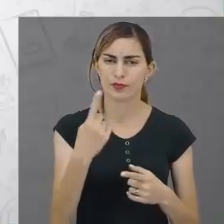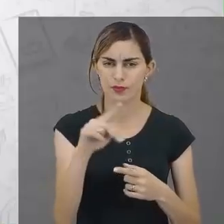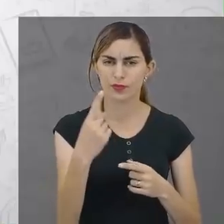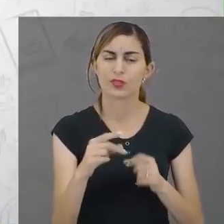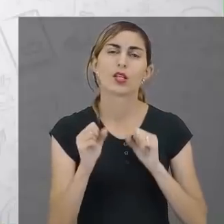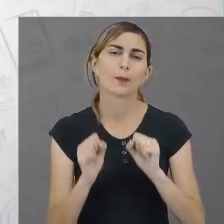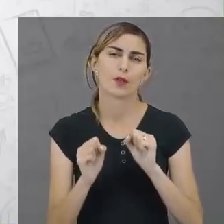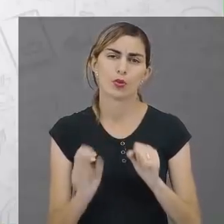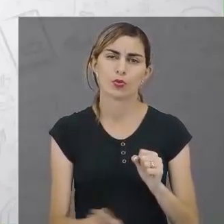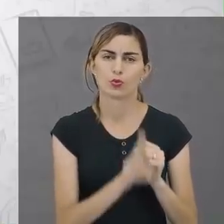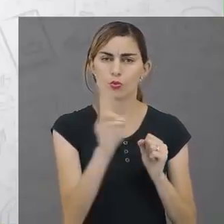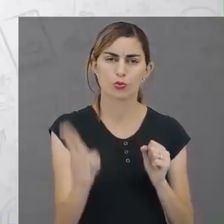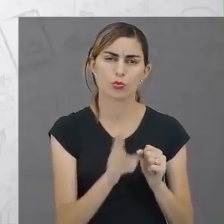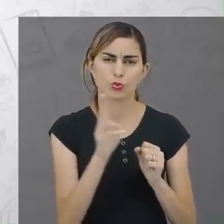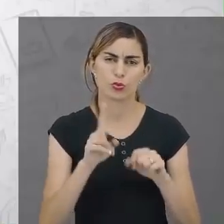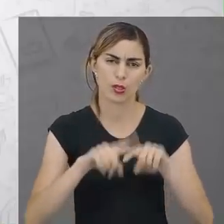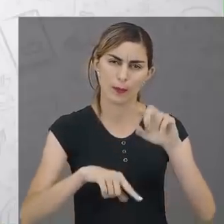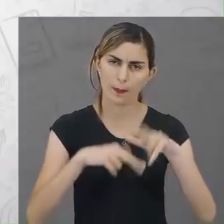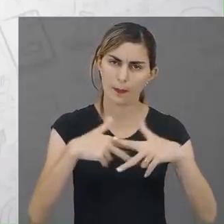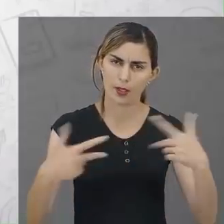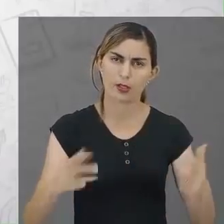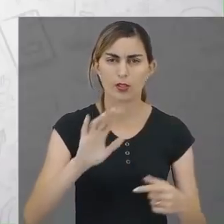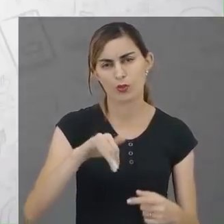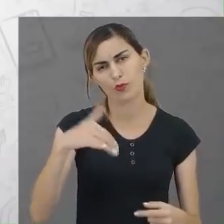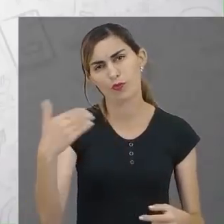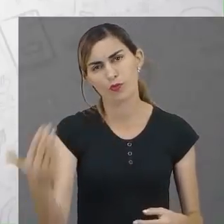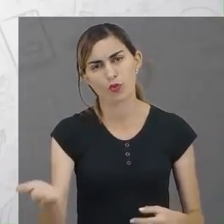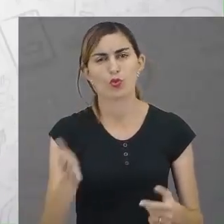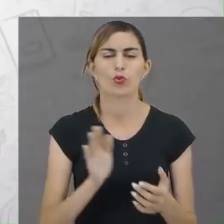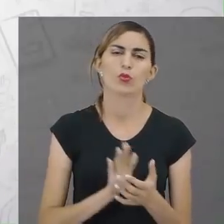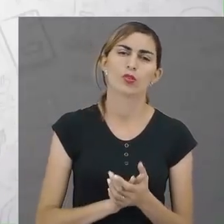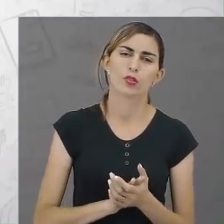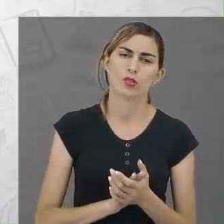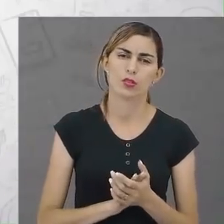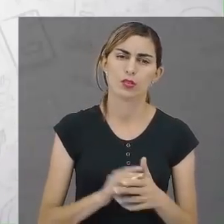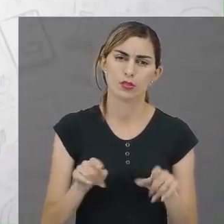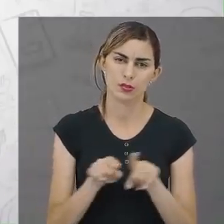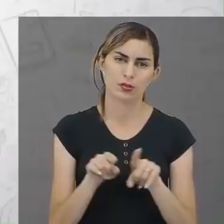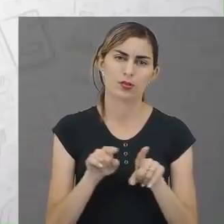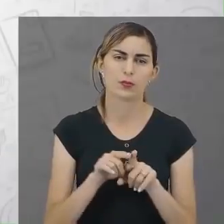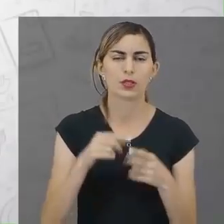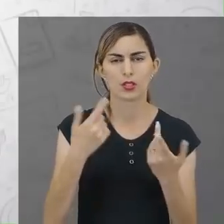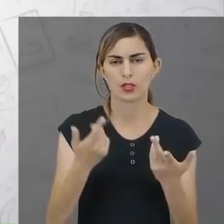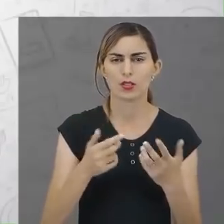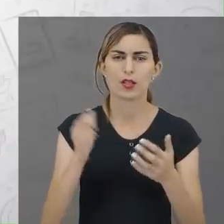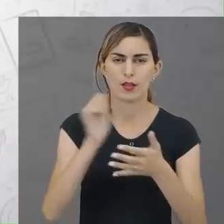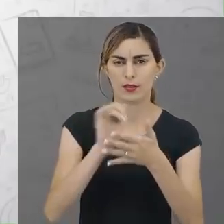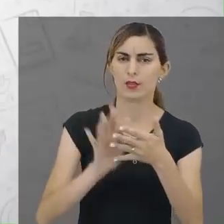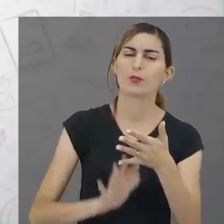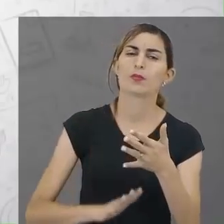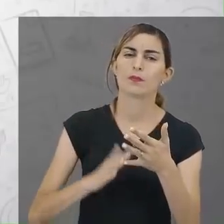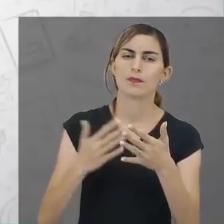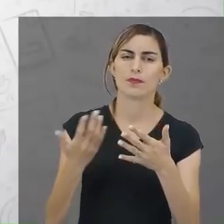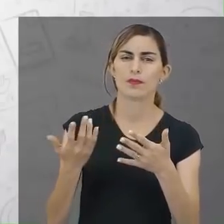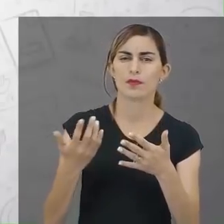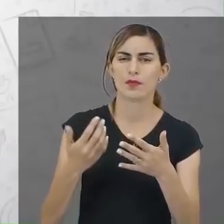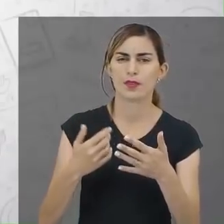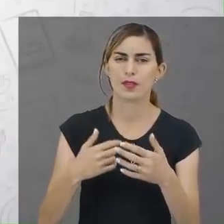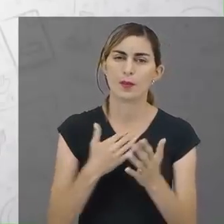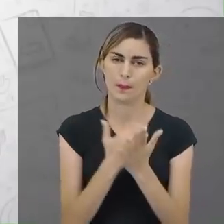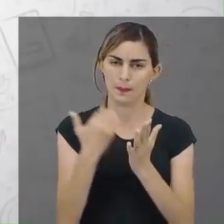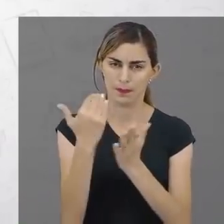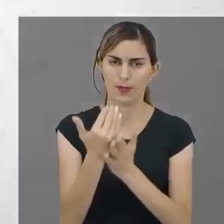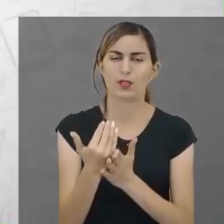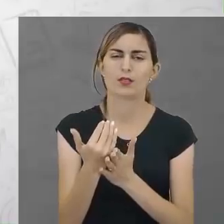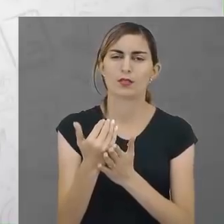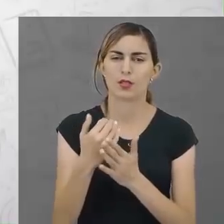Vocês também podem usar os materiais complementares, os destaques, e as atividades autorizadas para poder exercitar